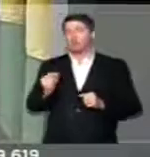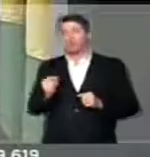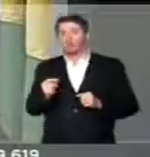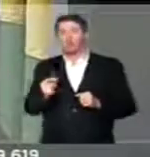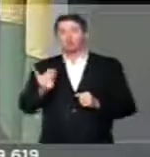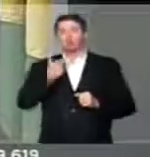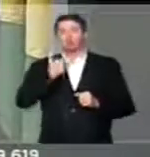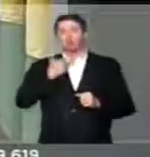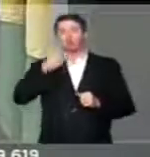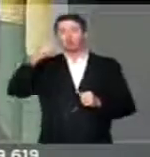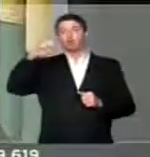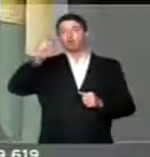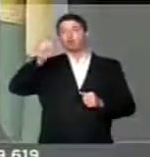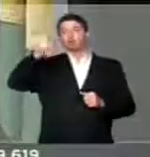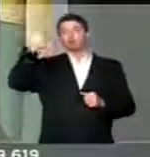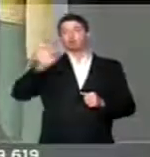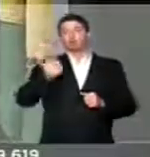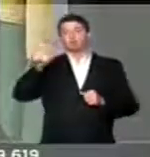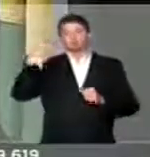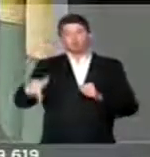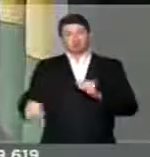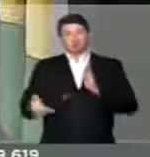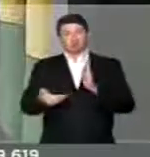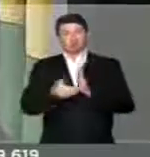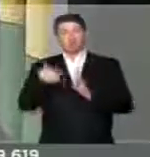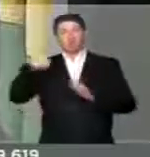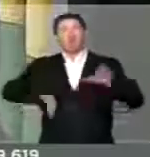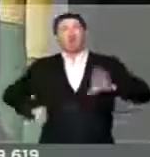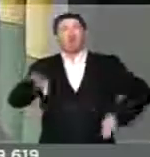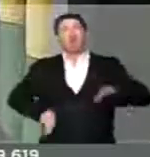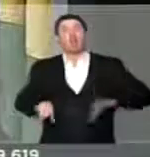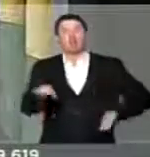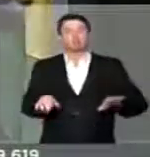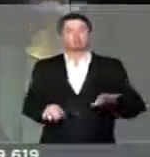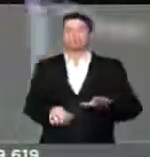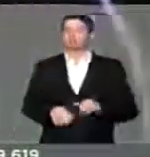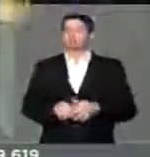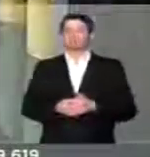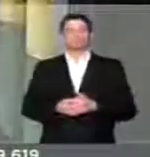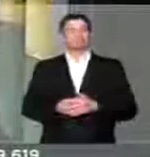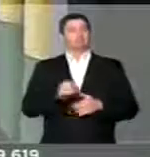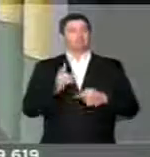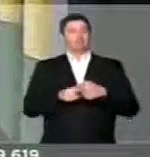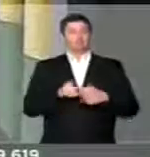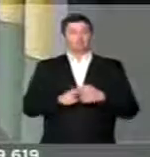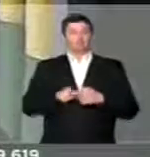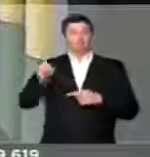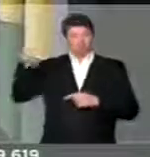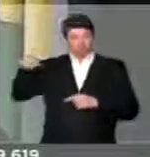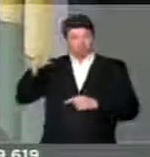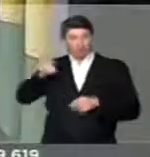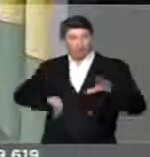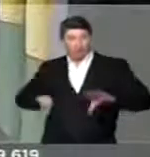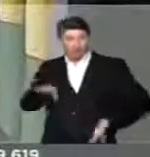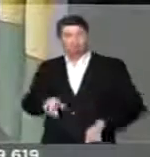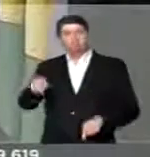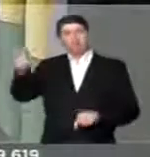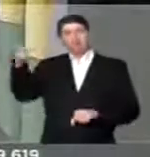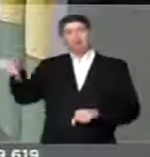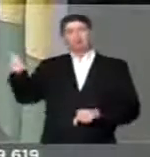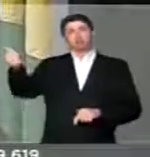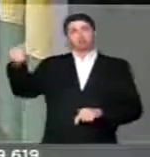que 95% desta casa é corrupto. Porque se ele for corrupto, ele